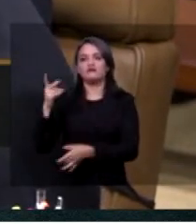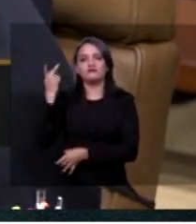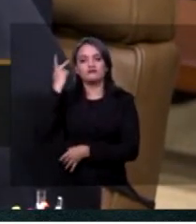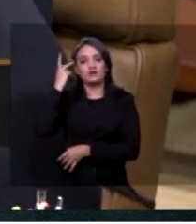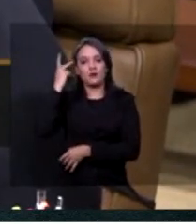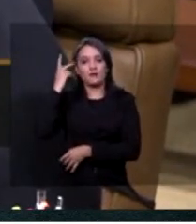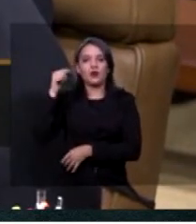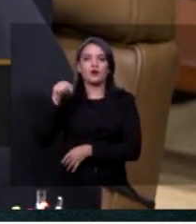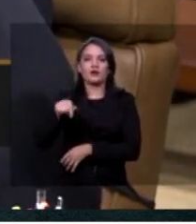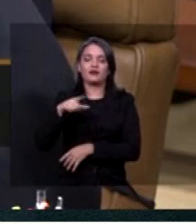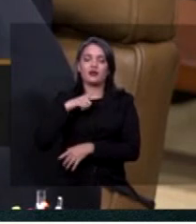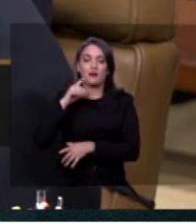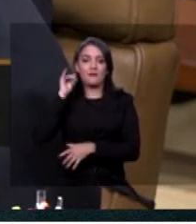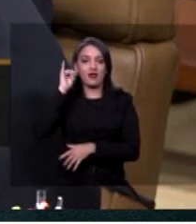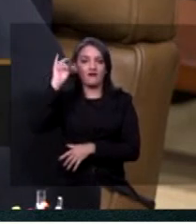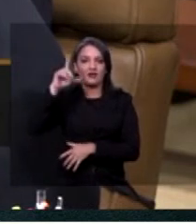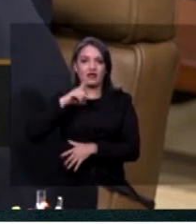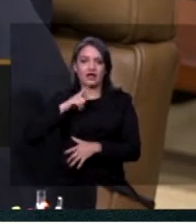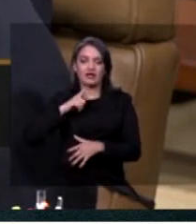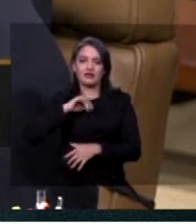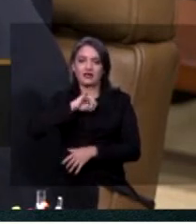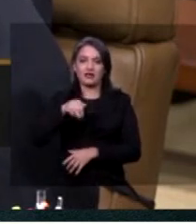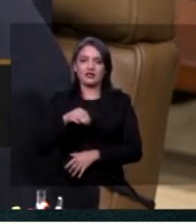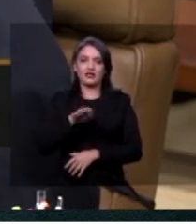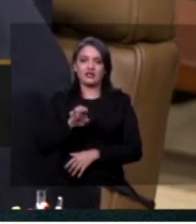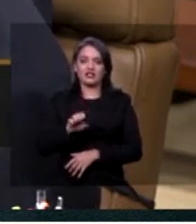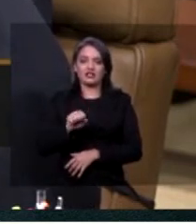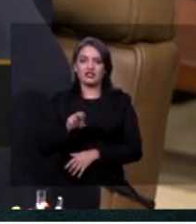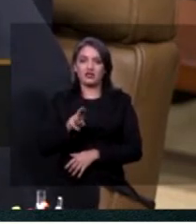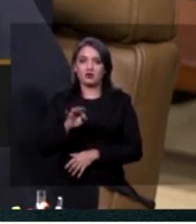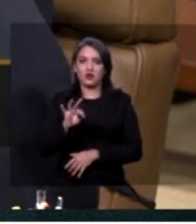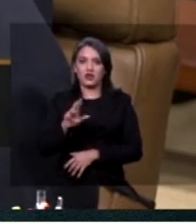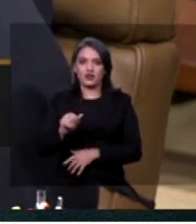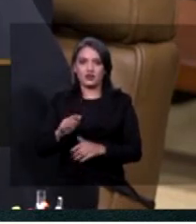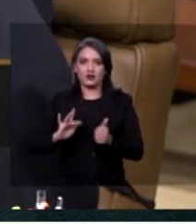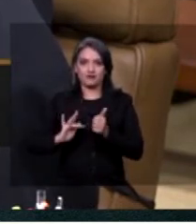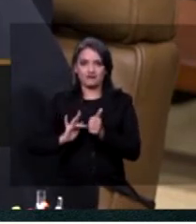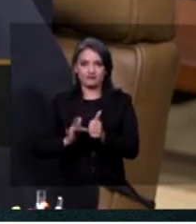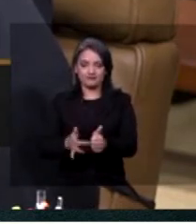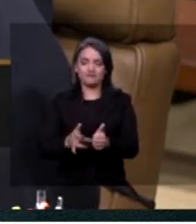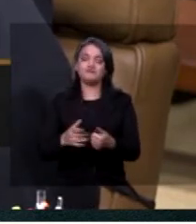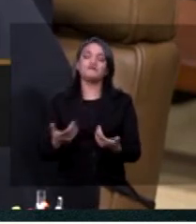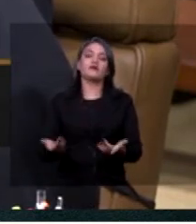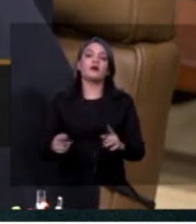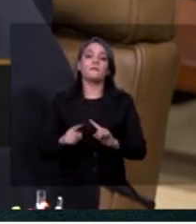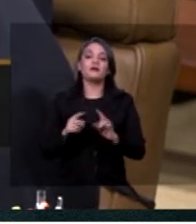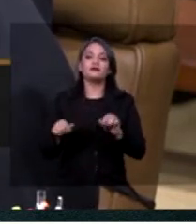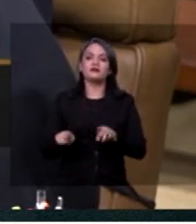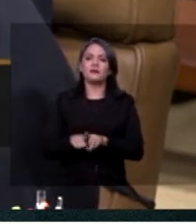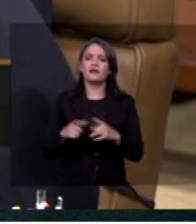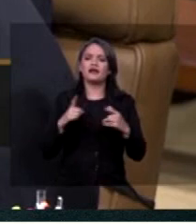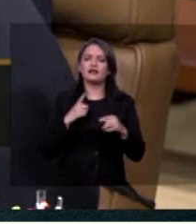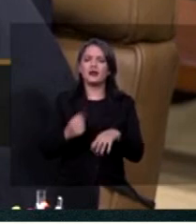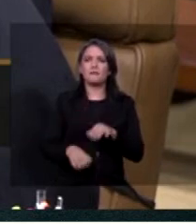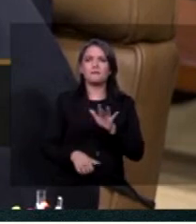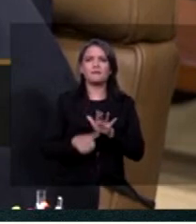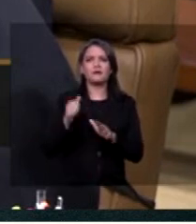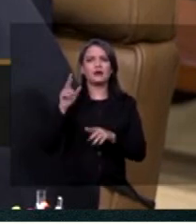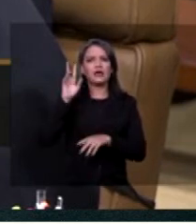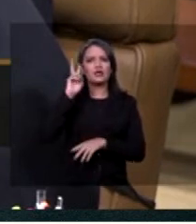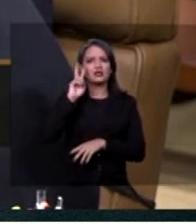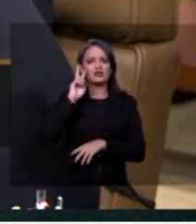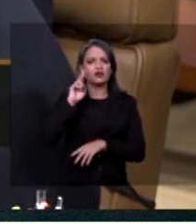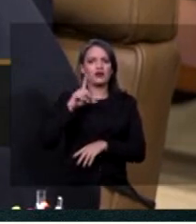no Senado e sensatez no Judiciário para não reler uma decisão que havia feito, para